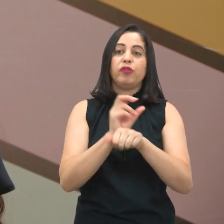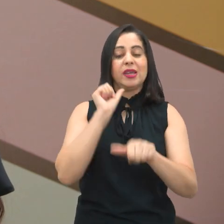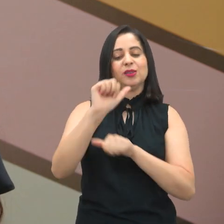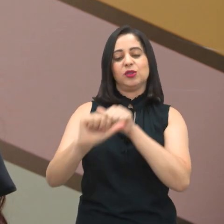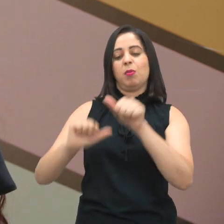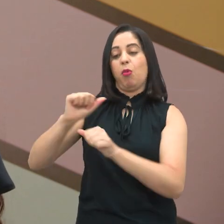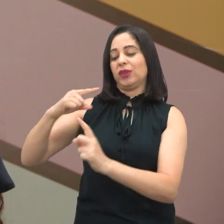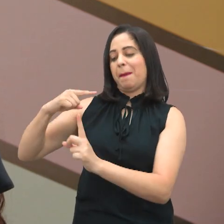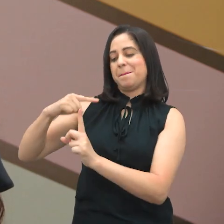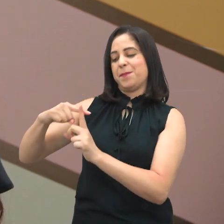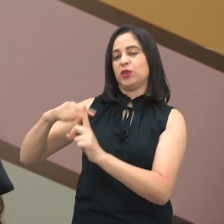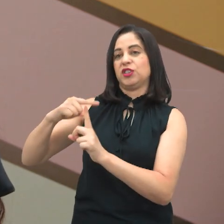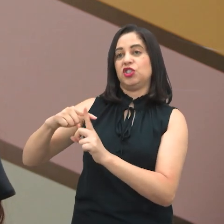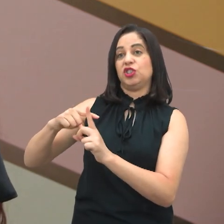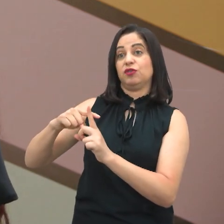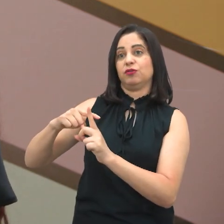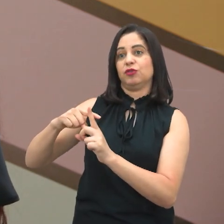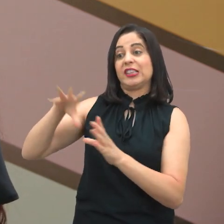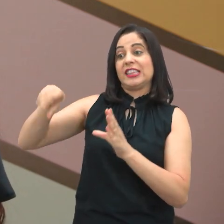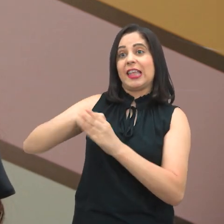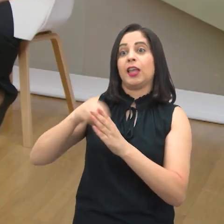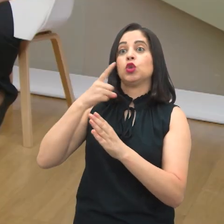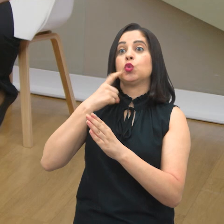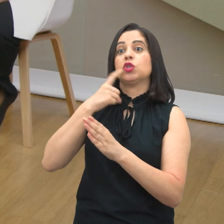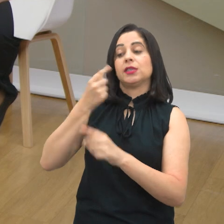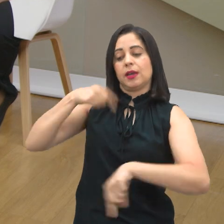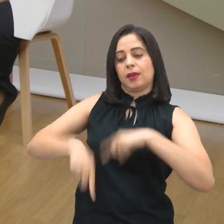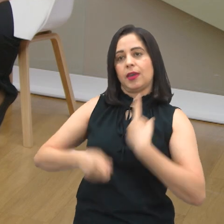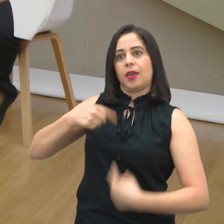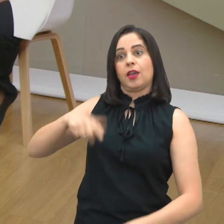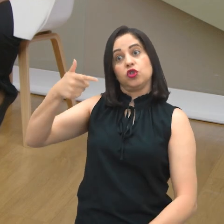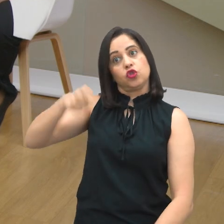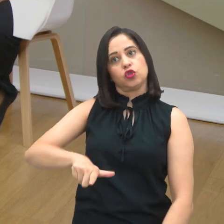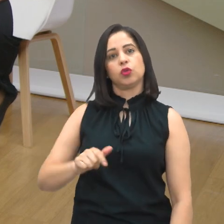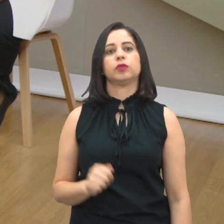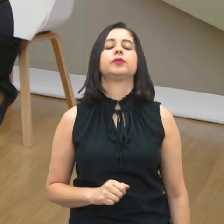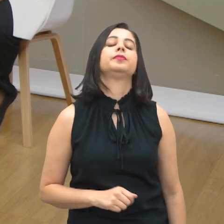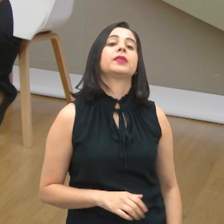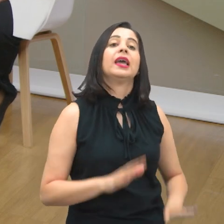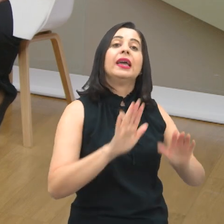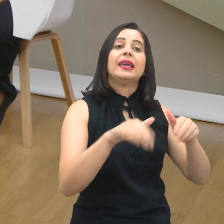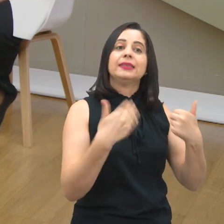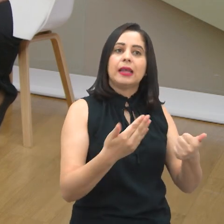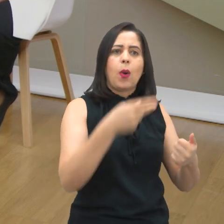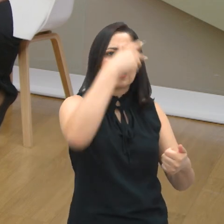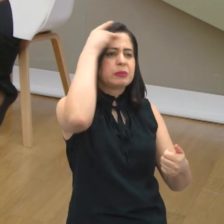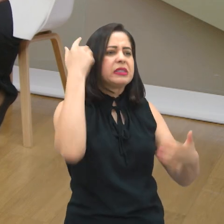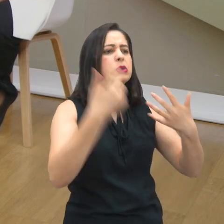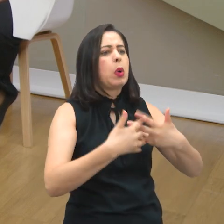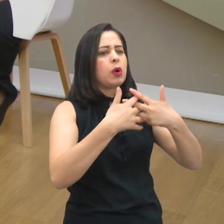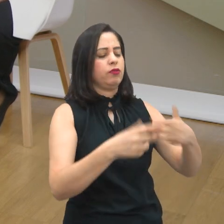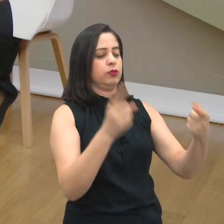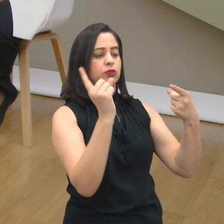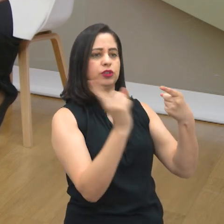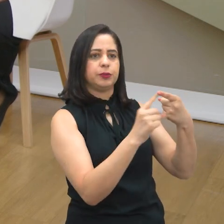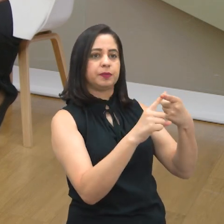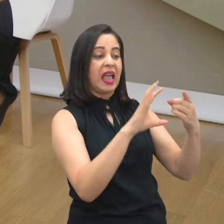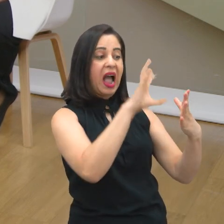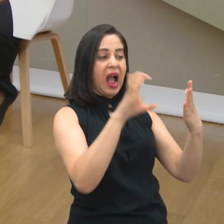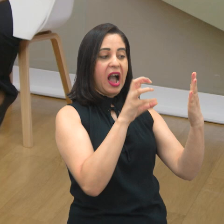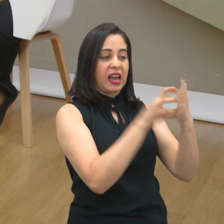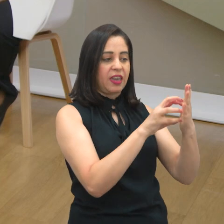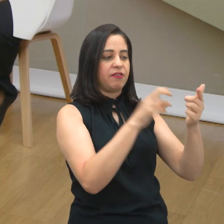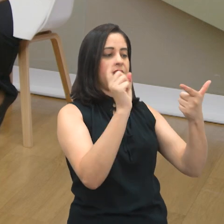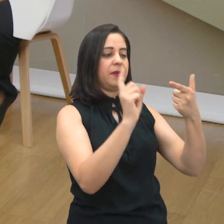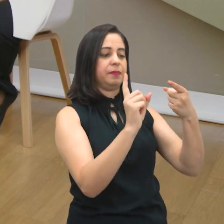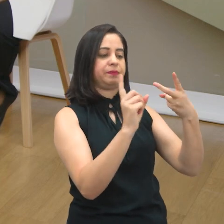do vírus na corrente sanguínea. E também ainda existe, doutora Suzana, muita confusão entre HIV e AIDS. Explica pra gente